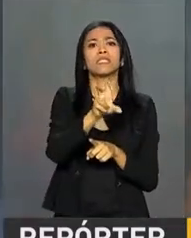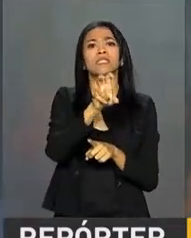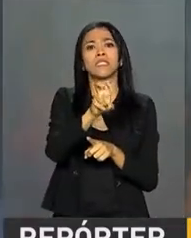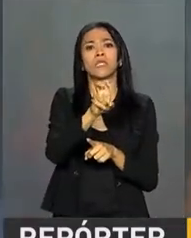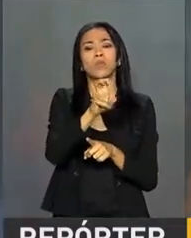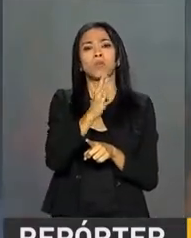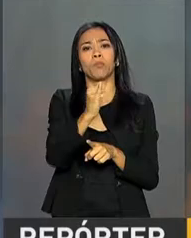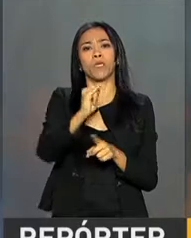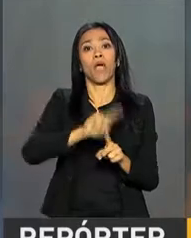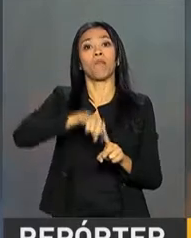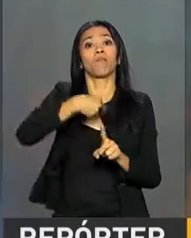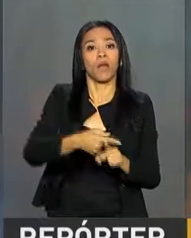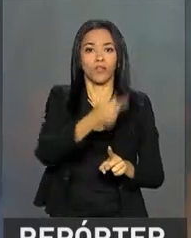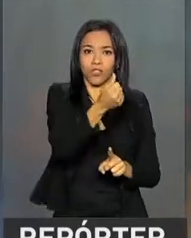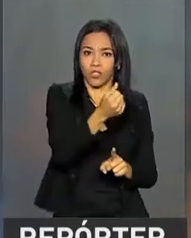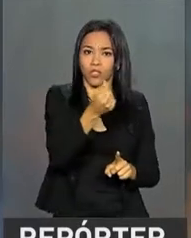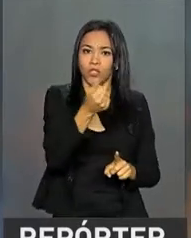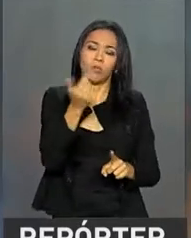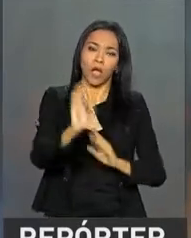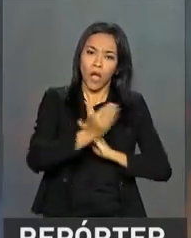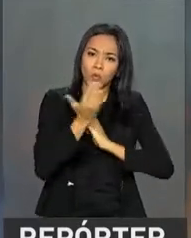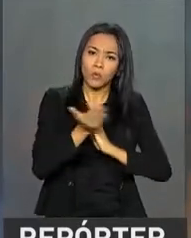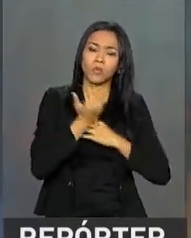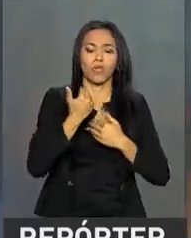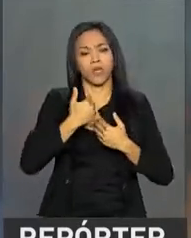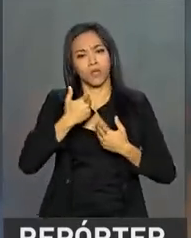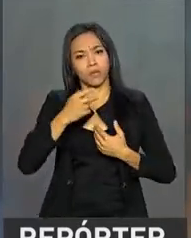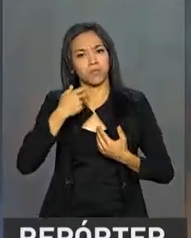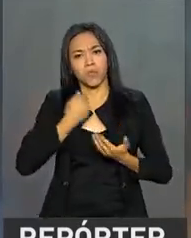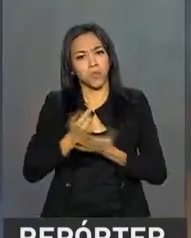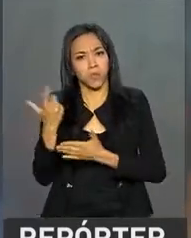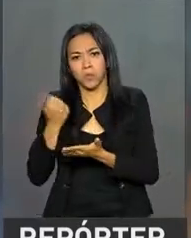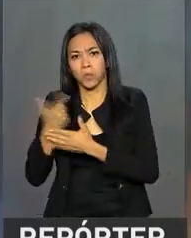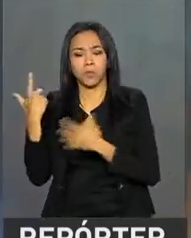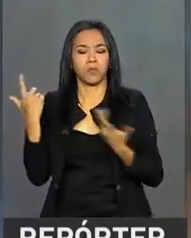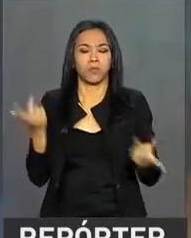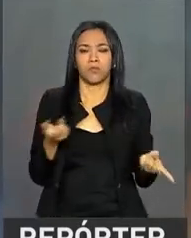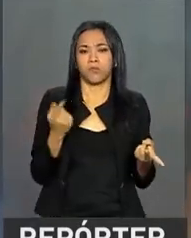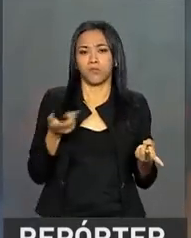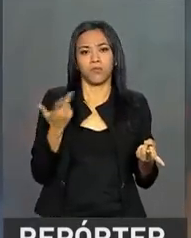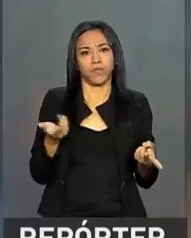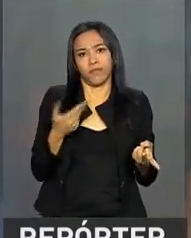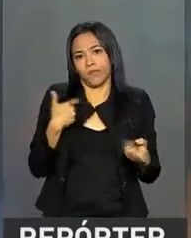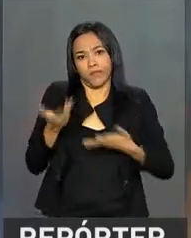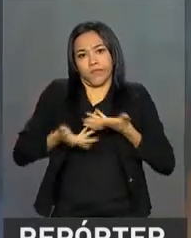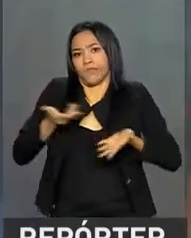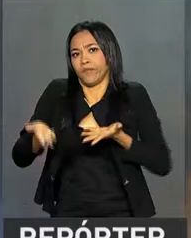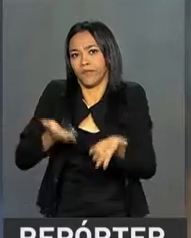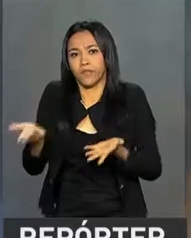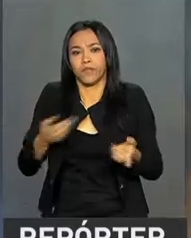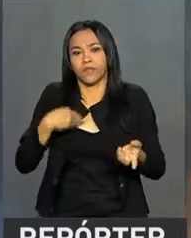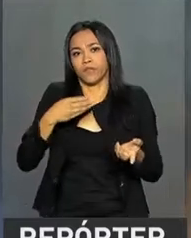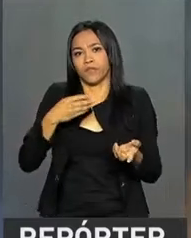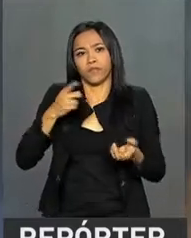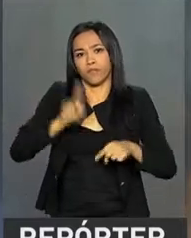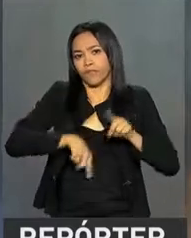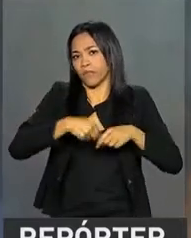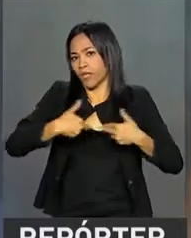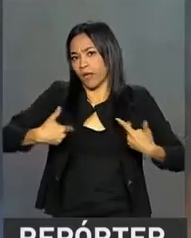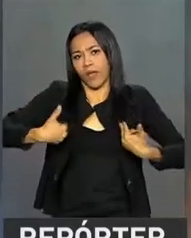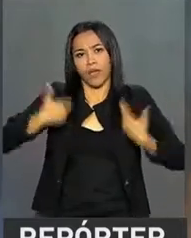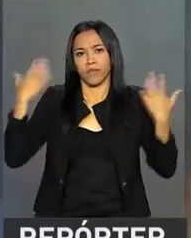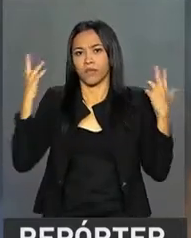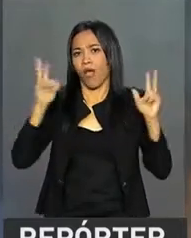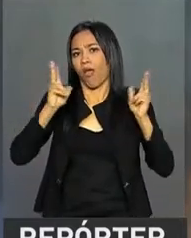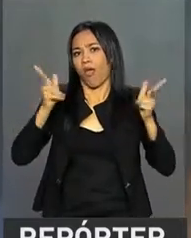pra atender às suas necessidades de consumo de de serviços de bens né de